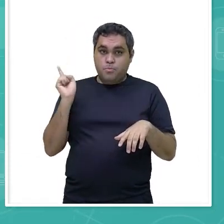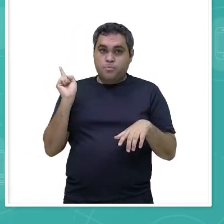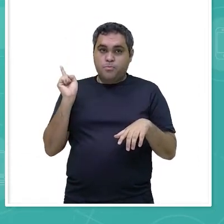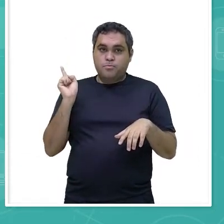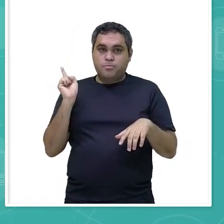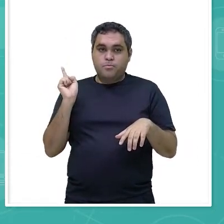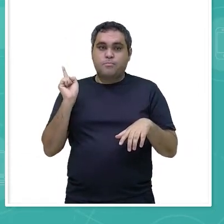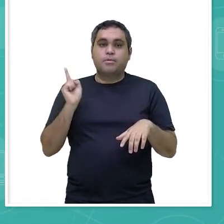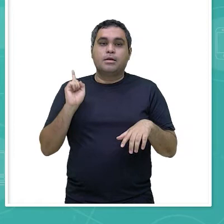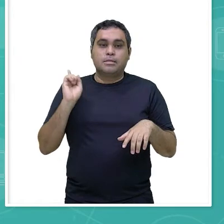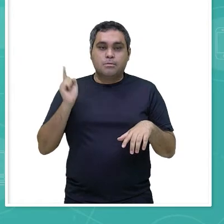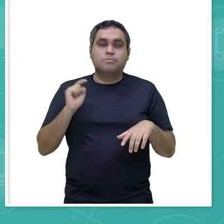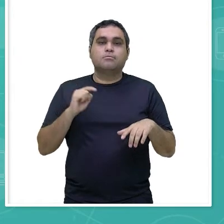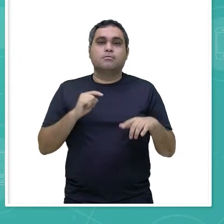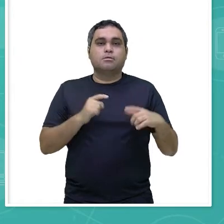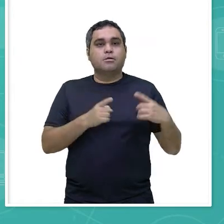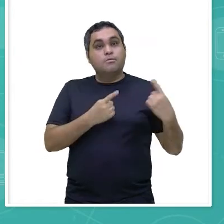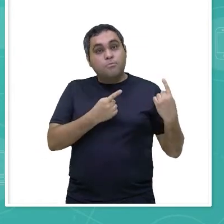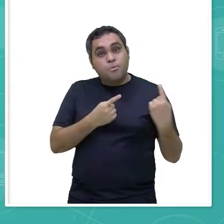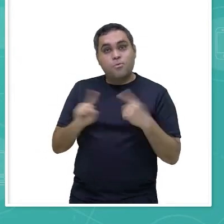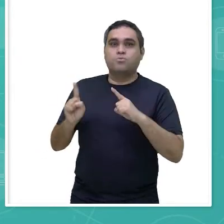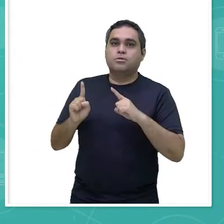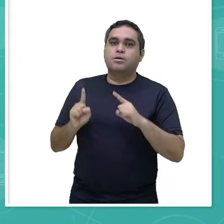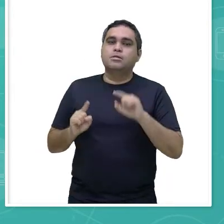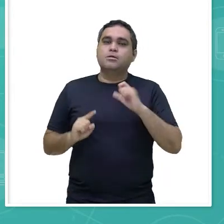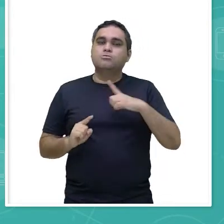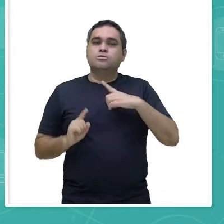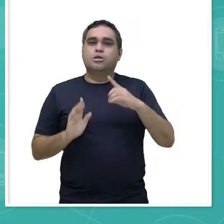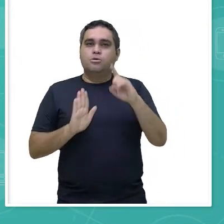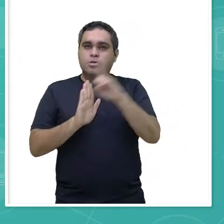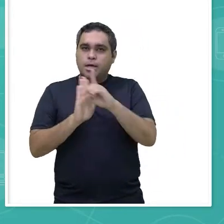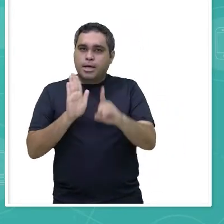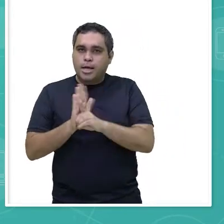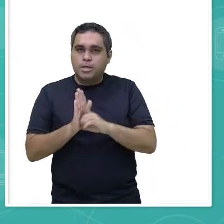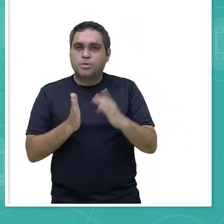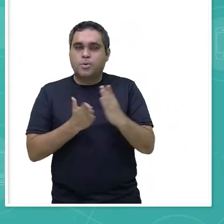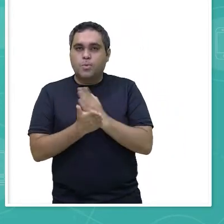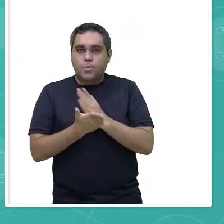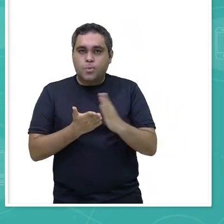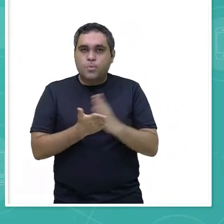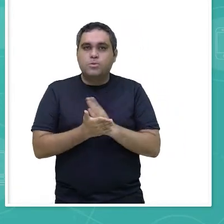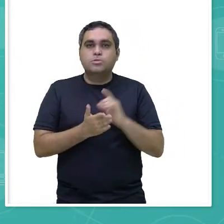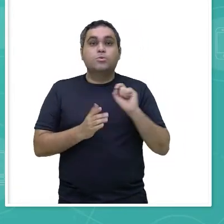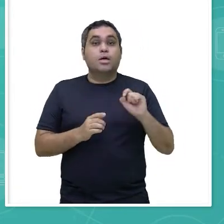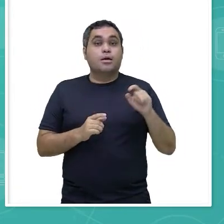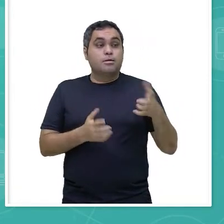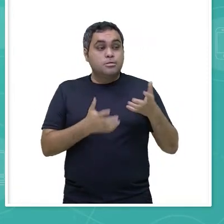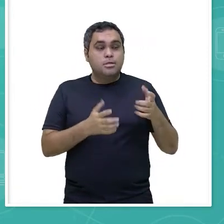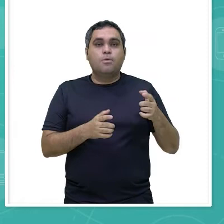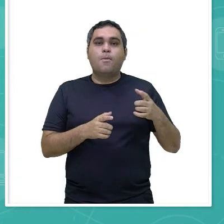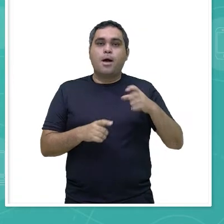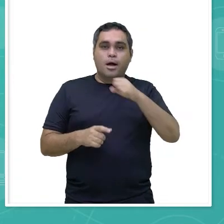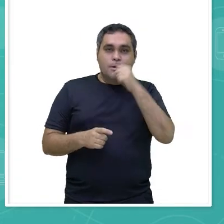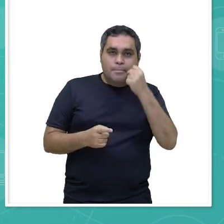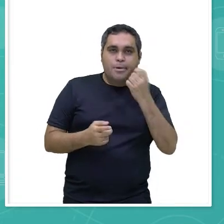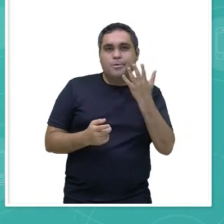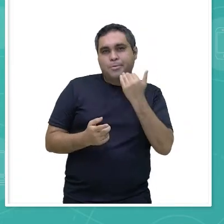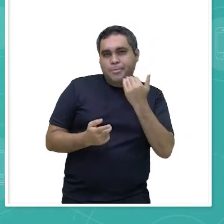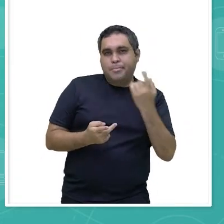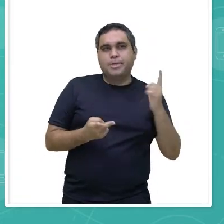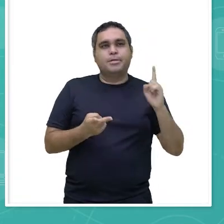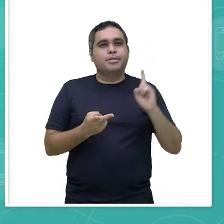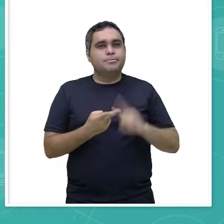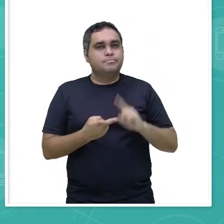de abril eram alguns decretos, mas o seu lema era pão, paz e terra. Pão para quem